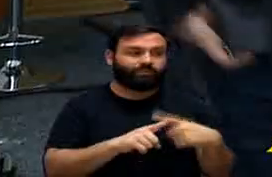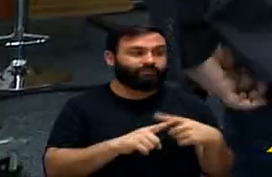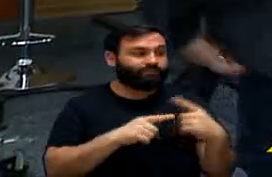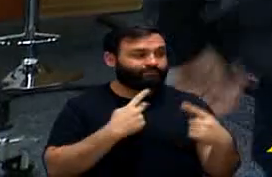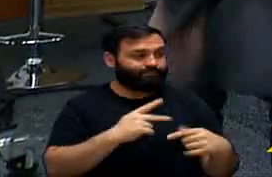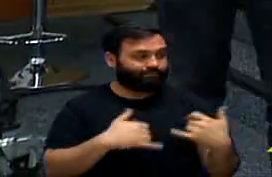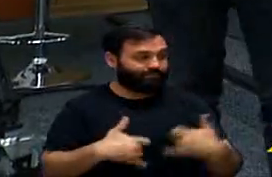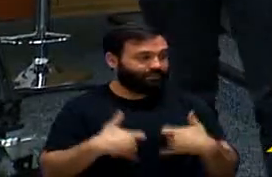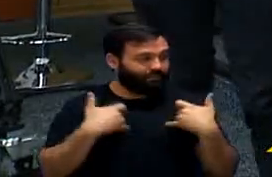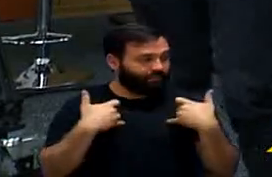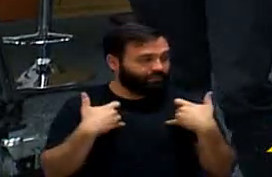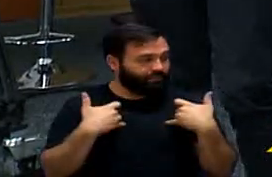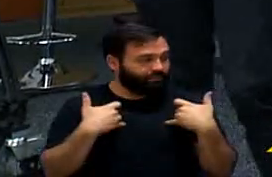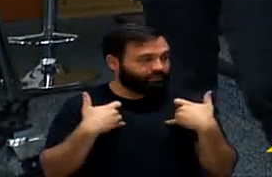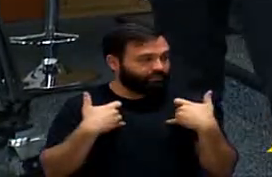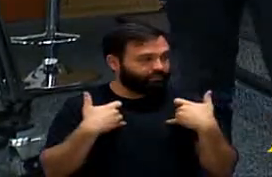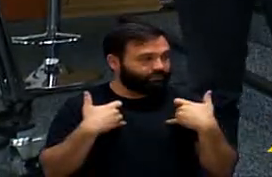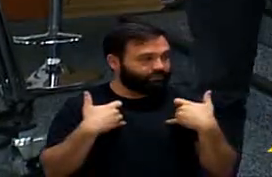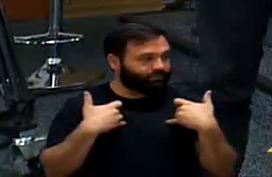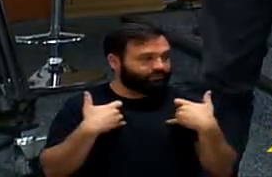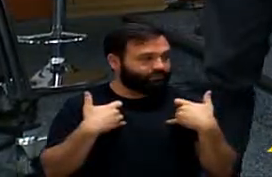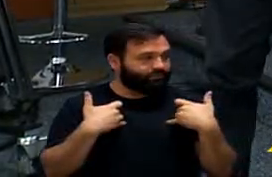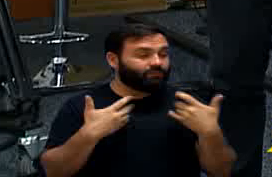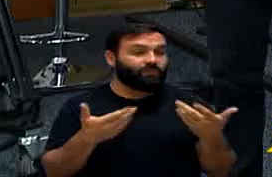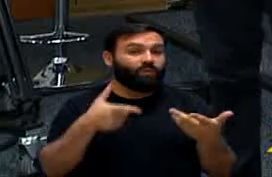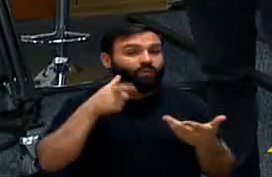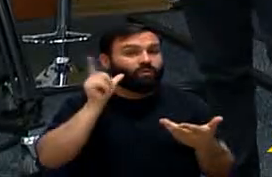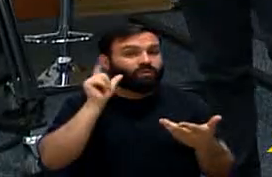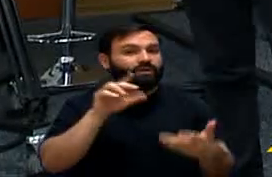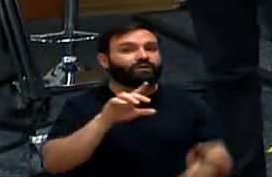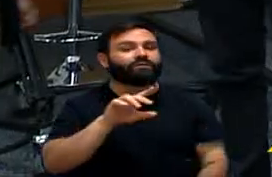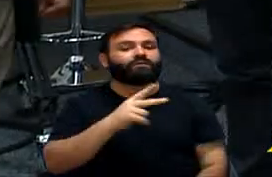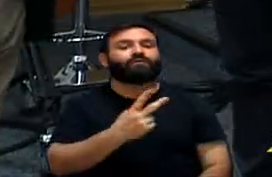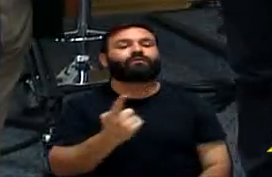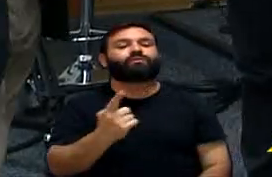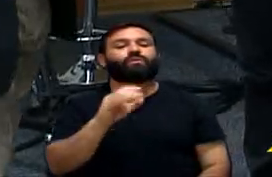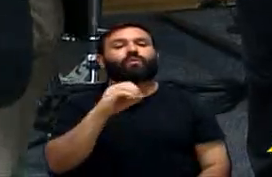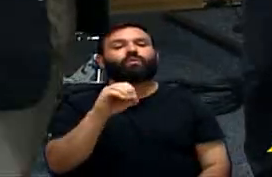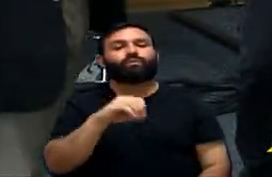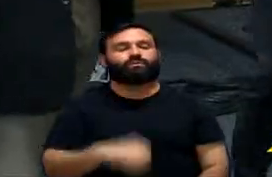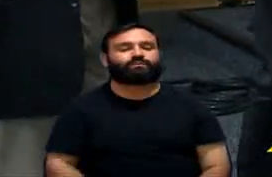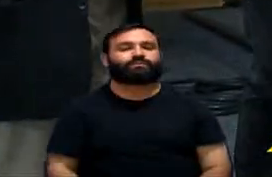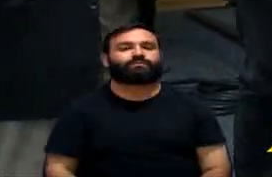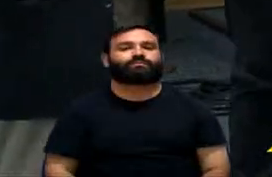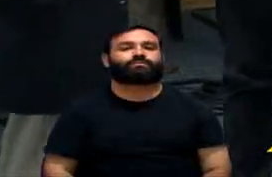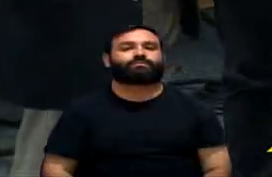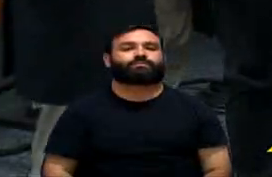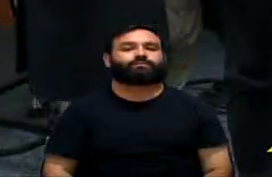seu aniversário comemorado ontem dia 21 de